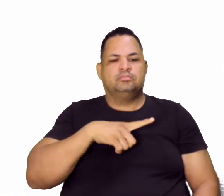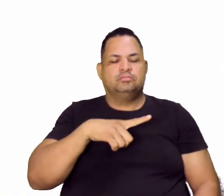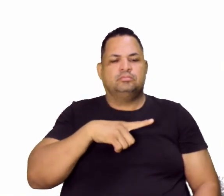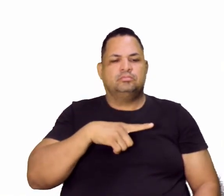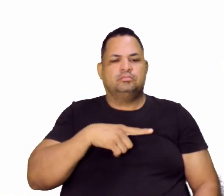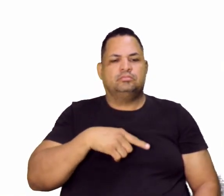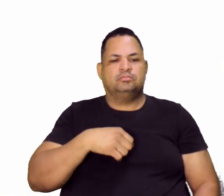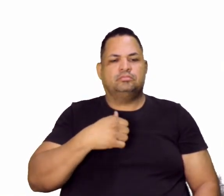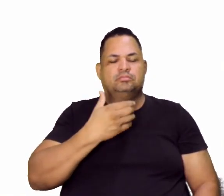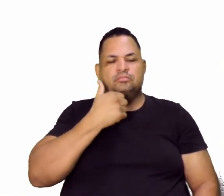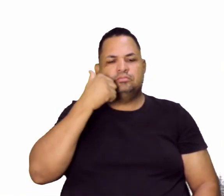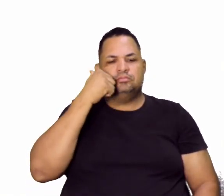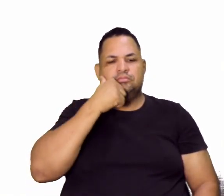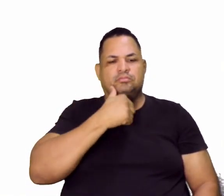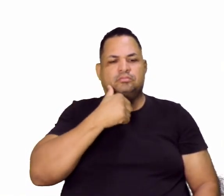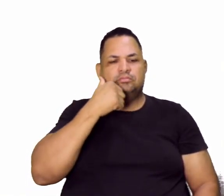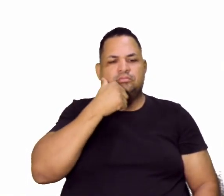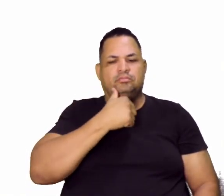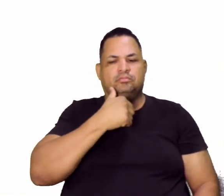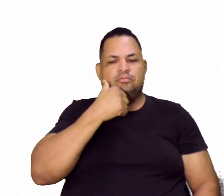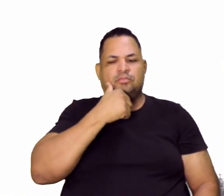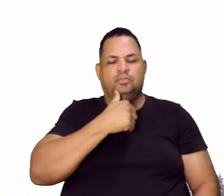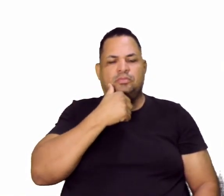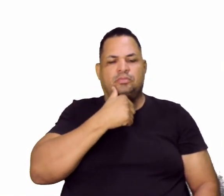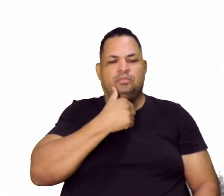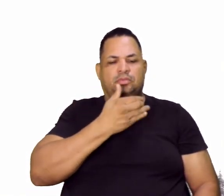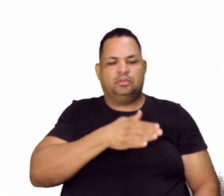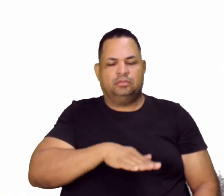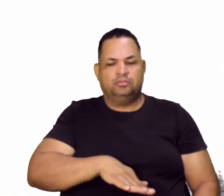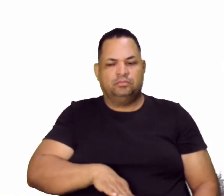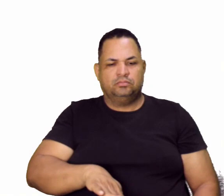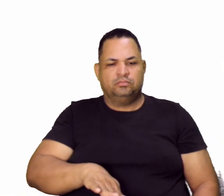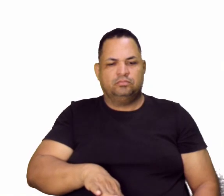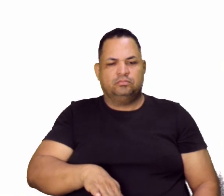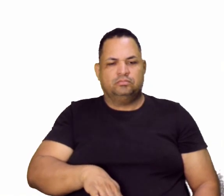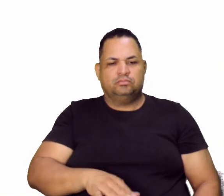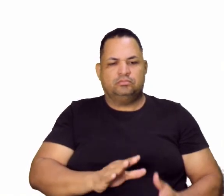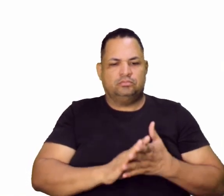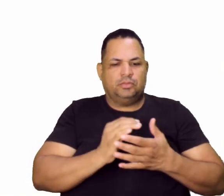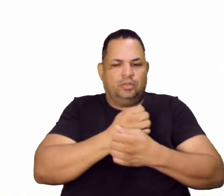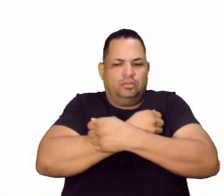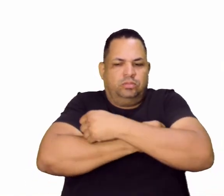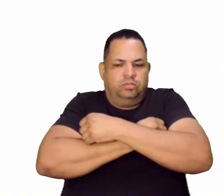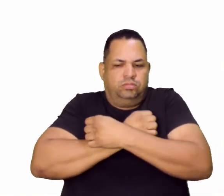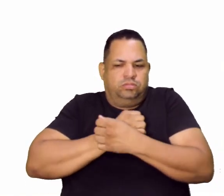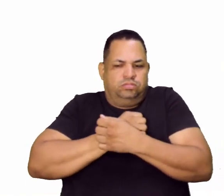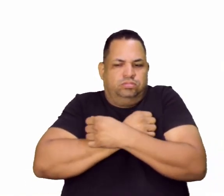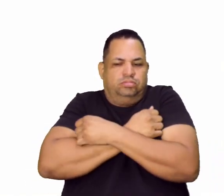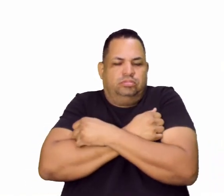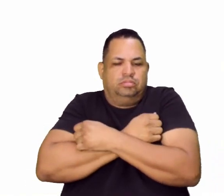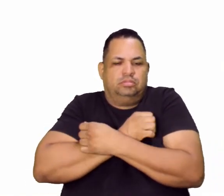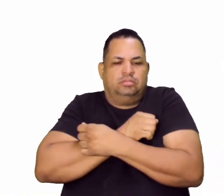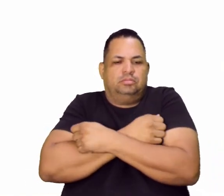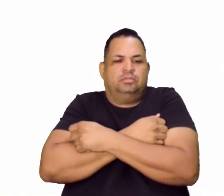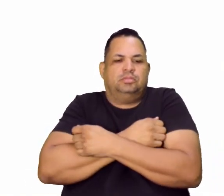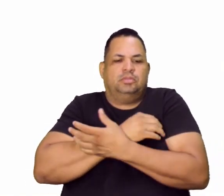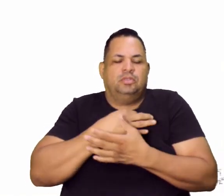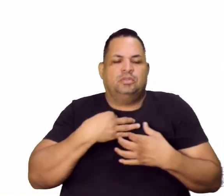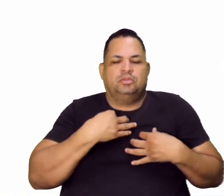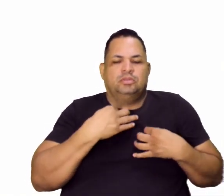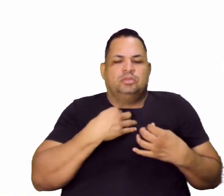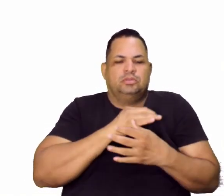uma mulher e um garoto, podemos dizer que é uma mulher, né? Tá aí com o corpo coberto por um